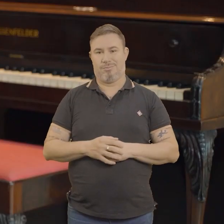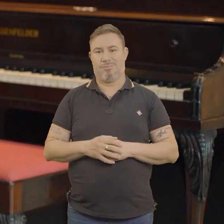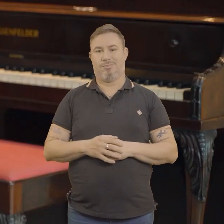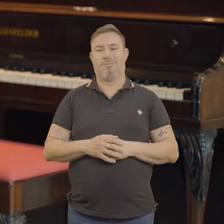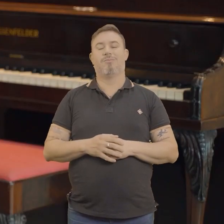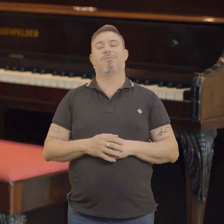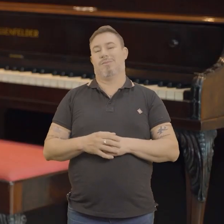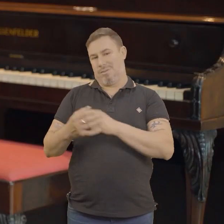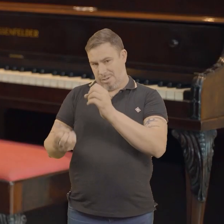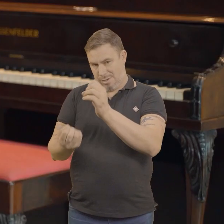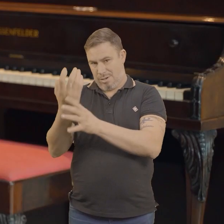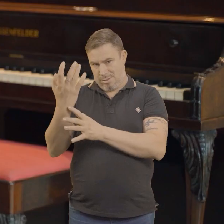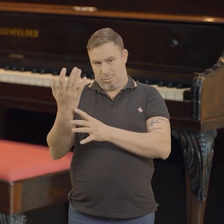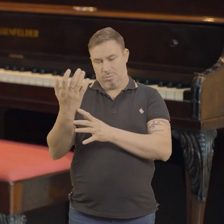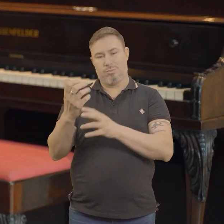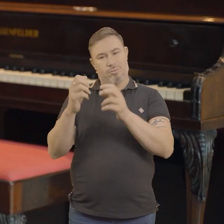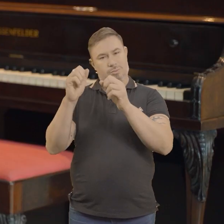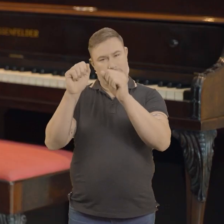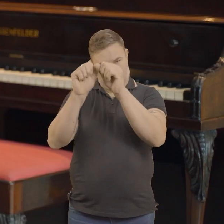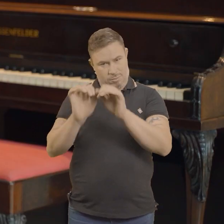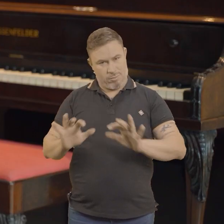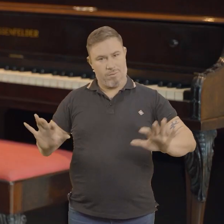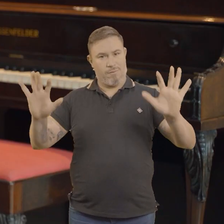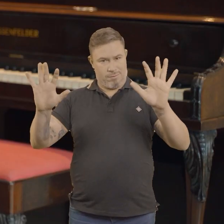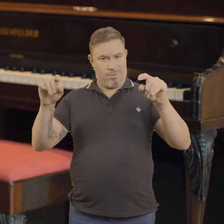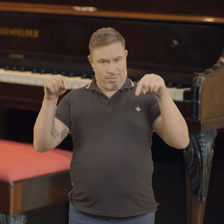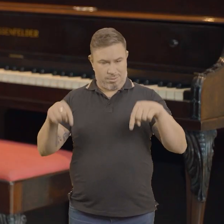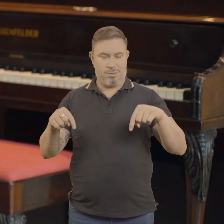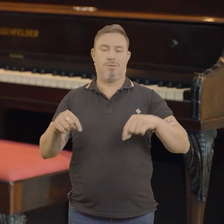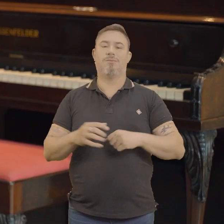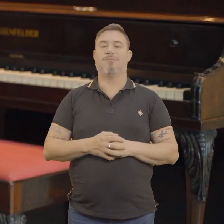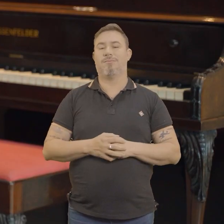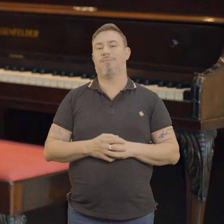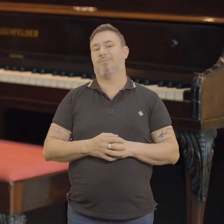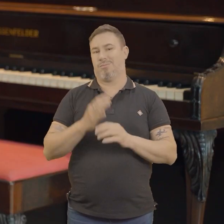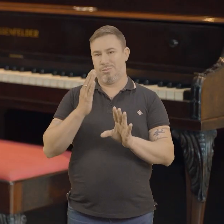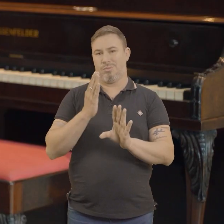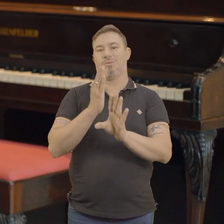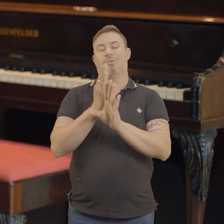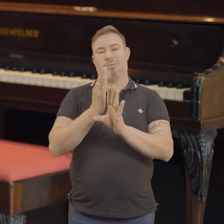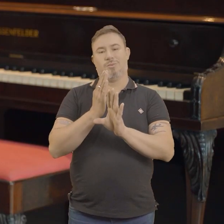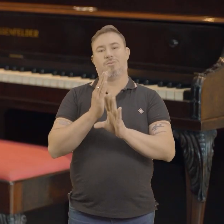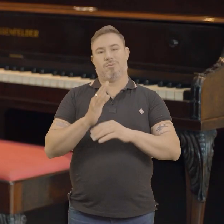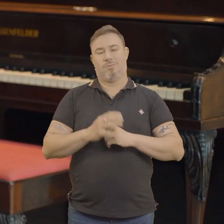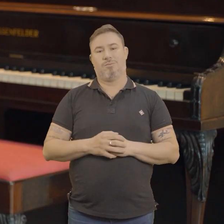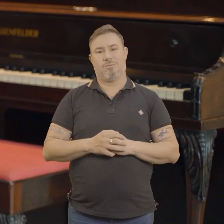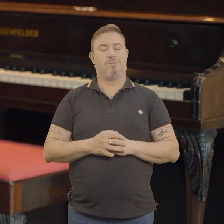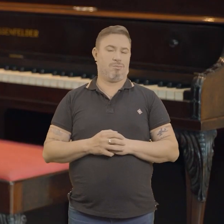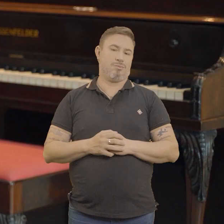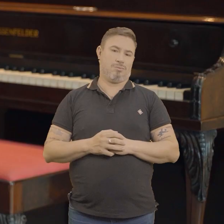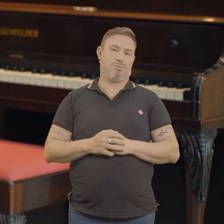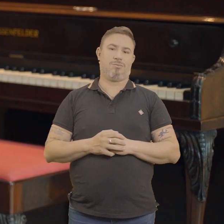da criação da Universidade Federal do Ceará, por conta dessa visão muito ampla